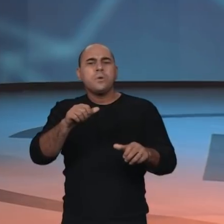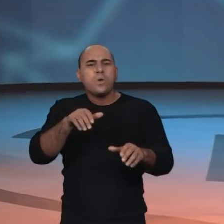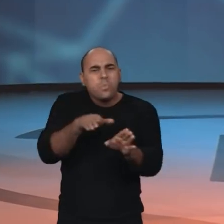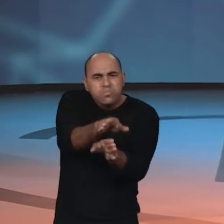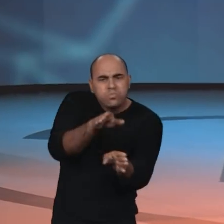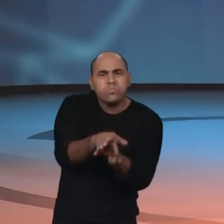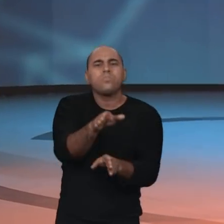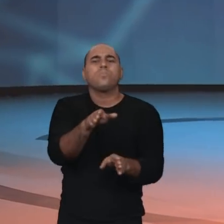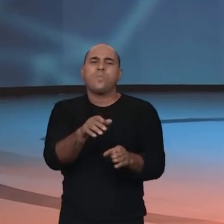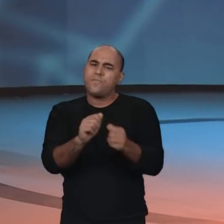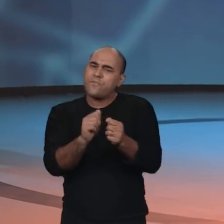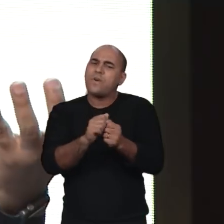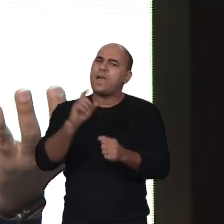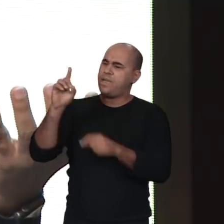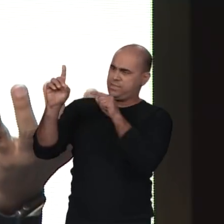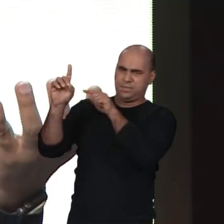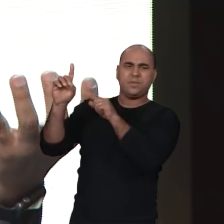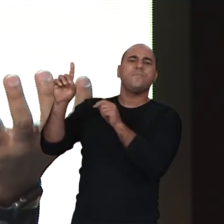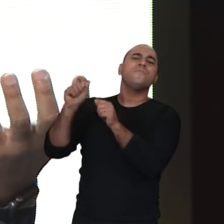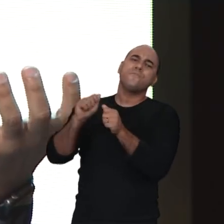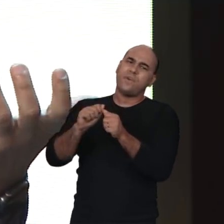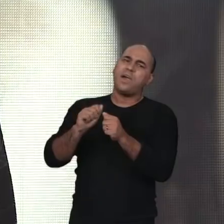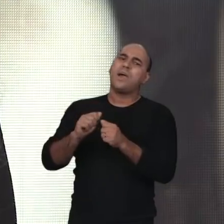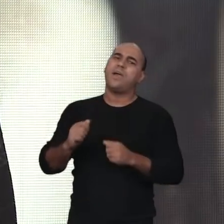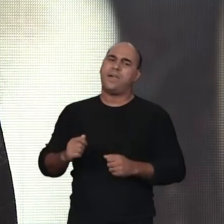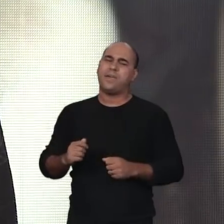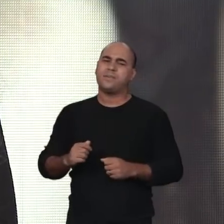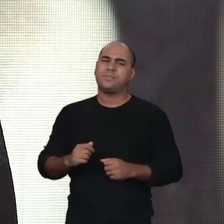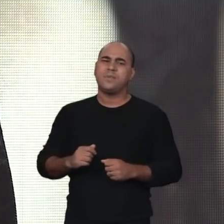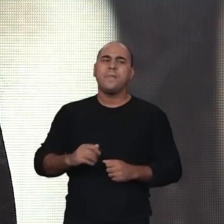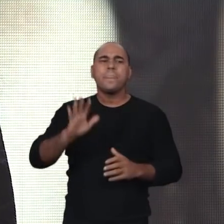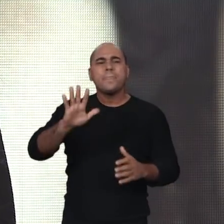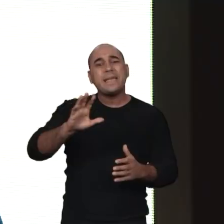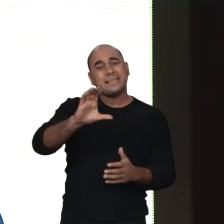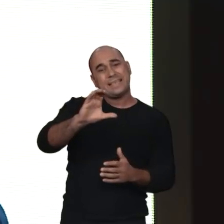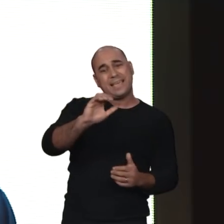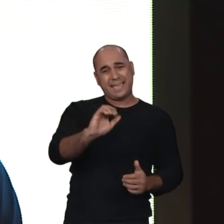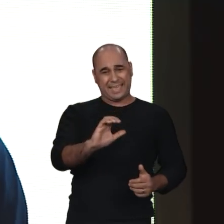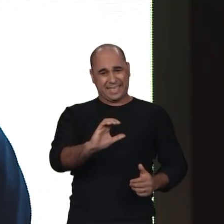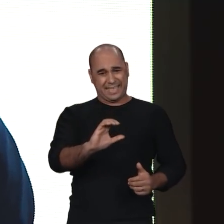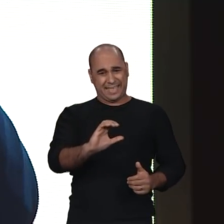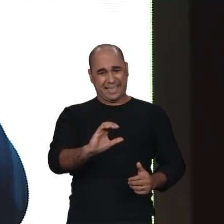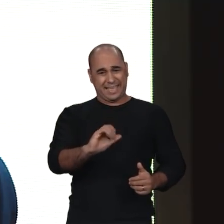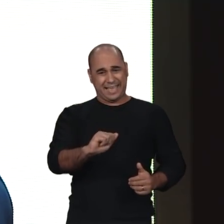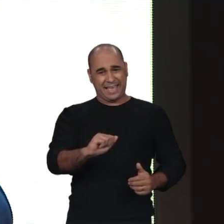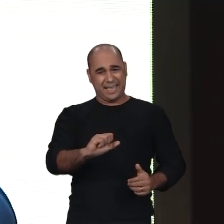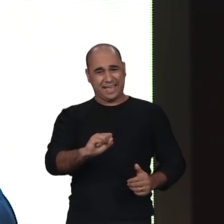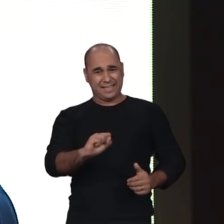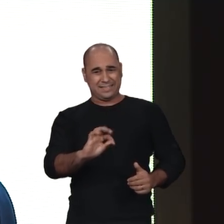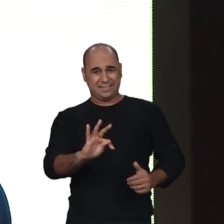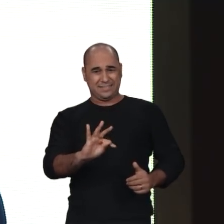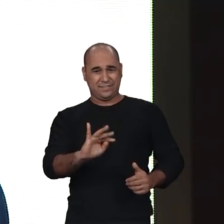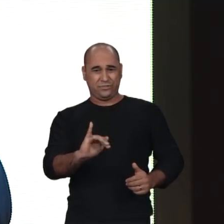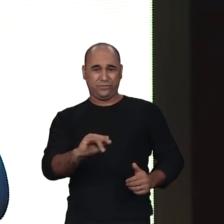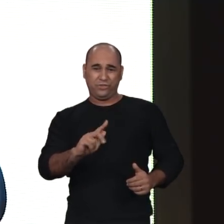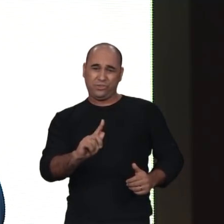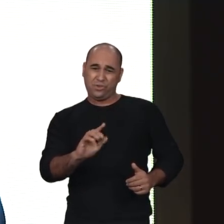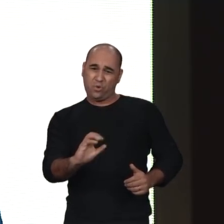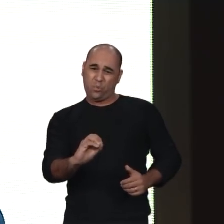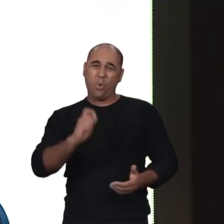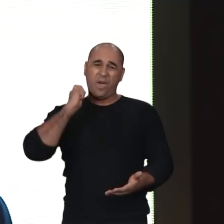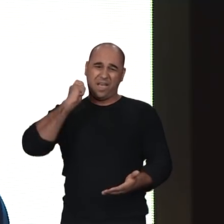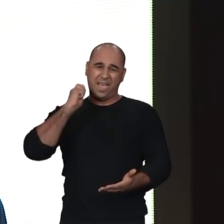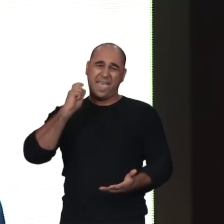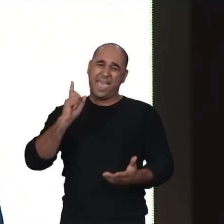algo, como eu falei, proscrito, mas castigar etimologicamente significa tornar casto, tornar endireitado, corrigir,